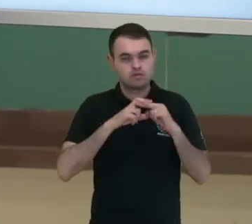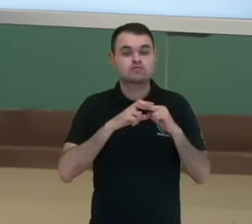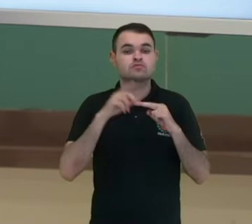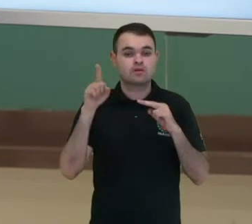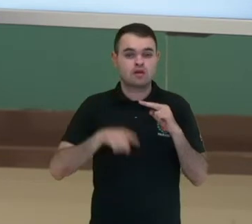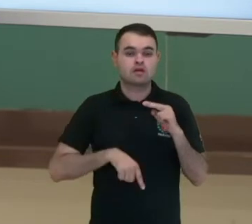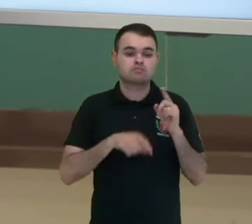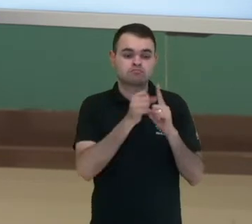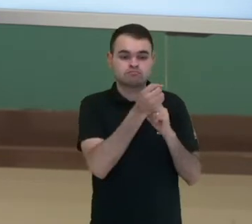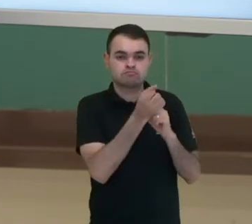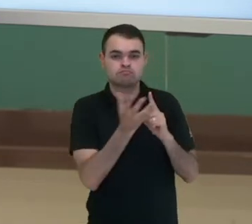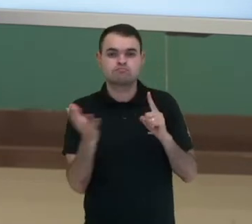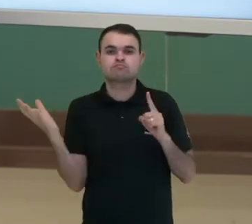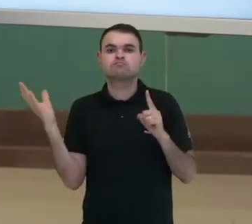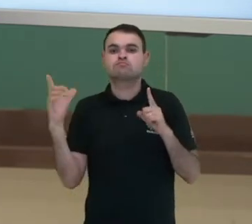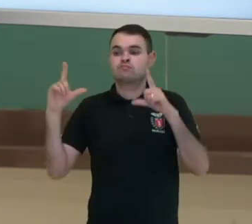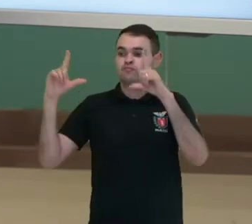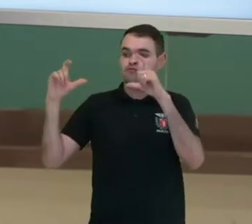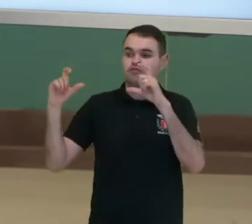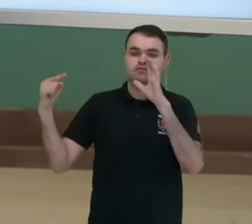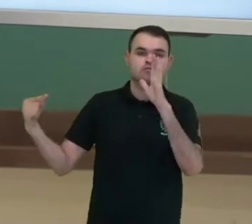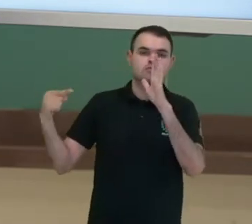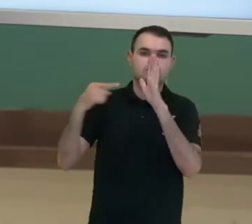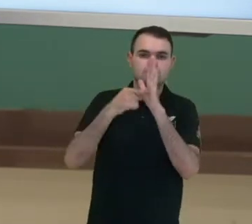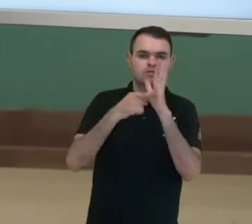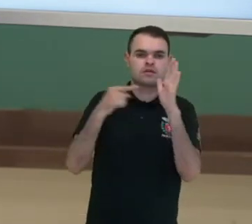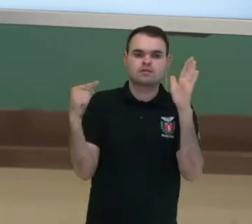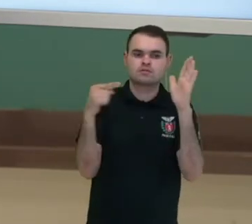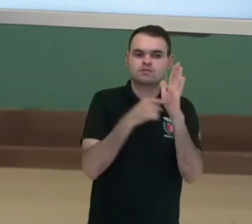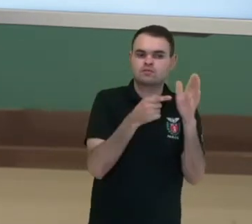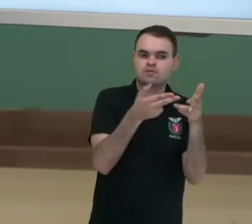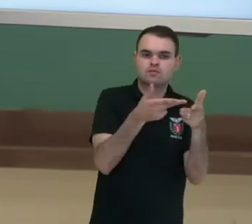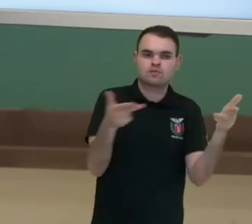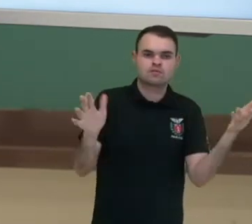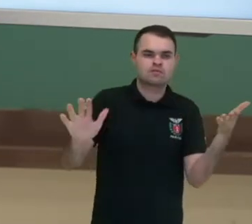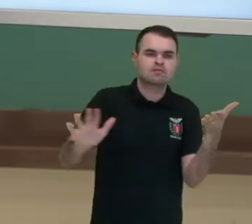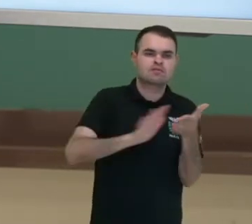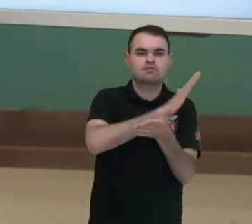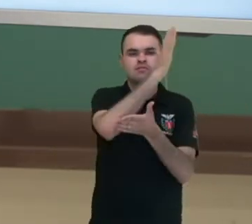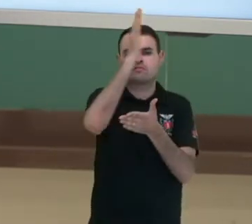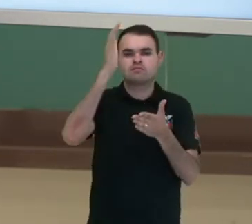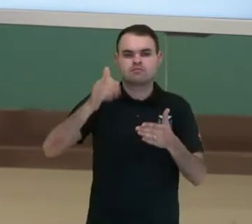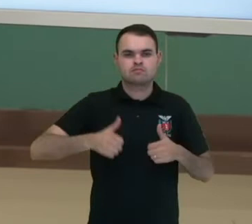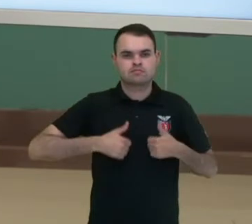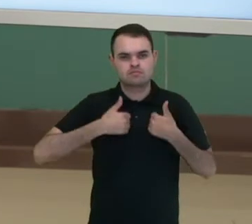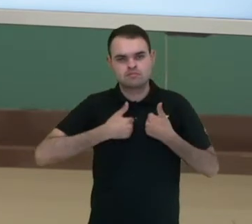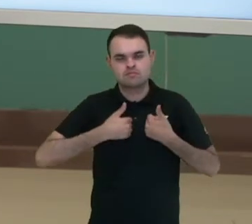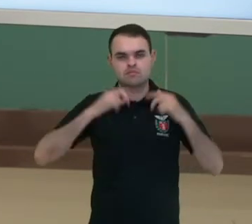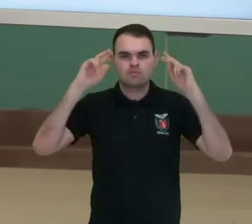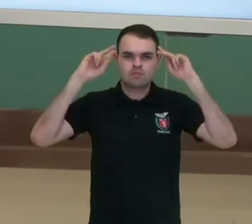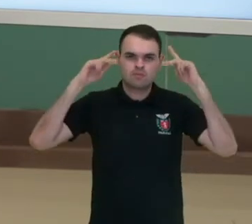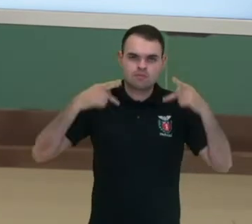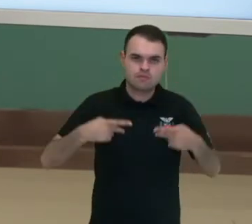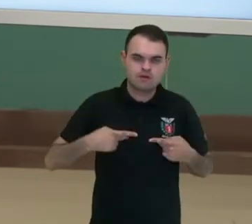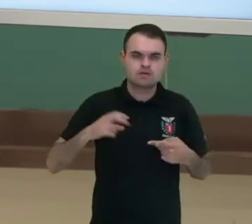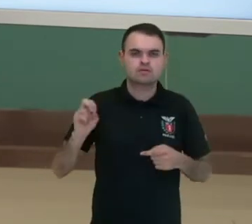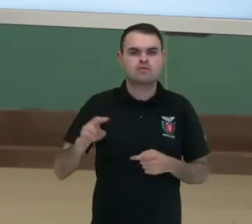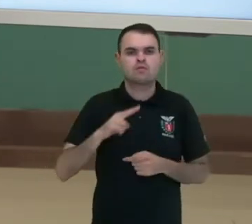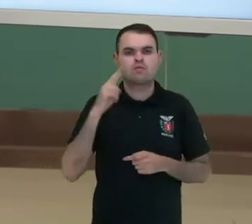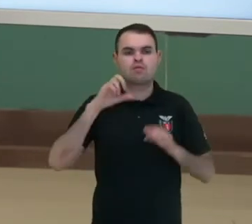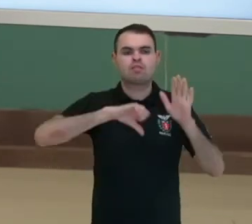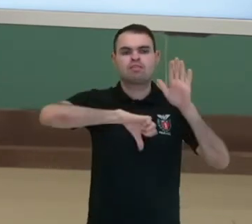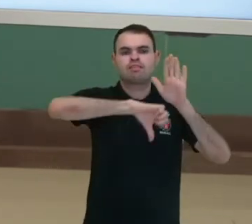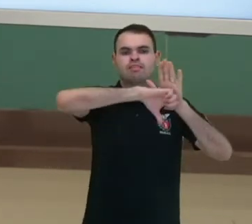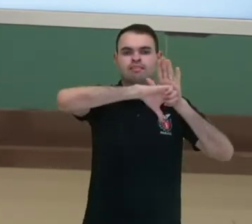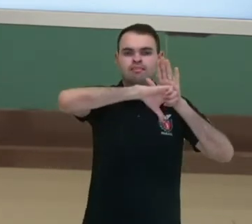caso, a fotodenúncia, como o próprio nome diz, denuncia algo, né, que fere a dignidade humana, algo que pode ser considerado ilegal e que